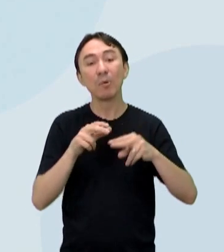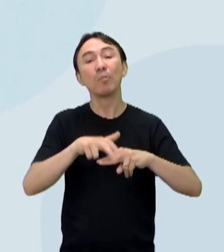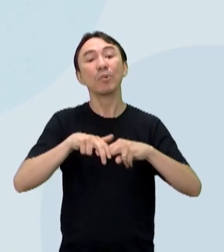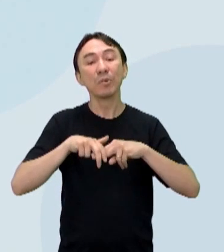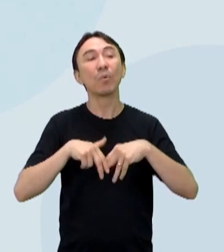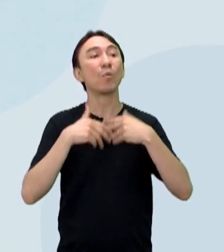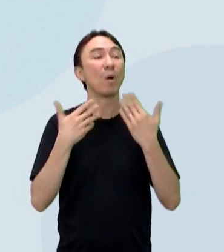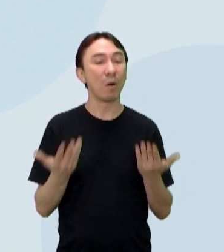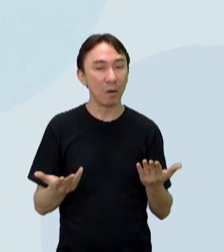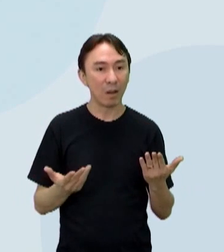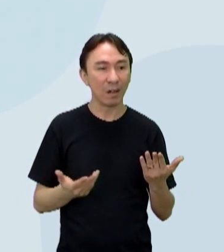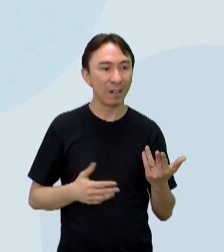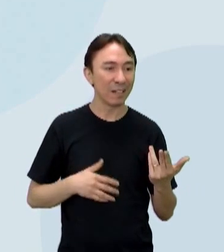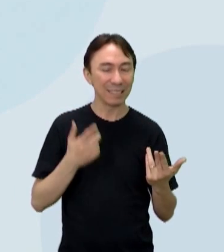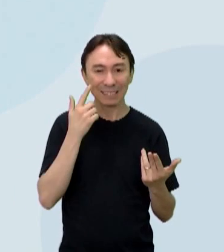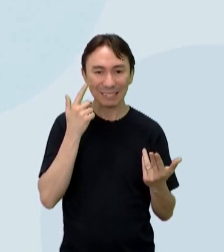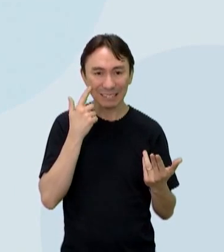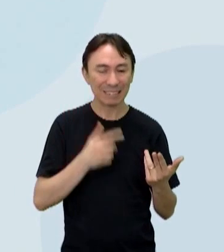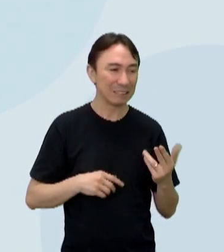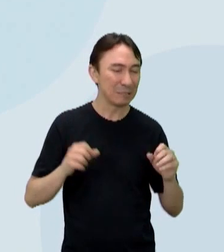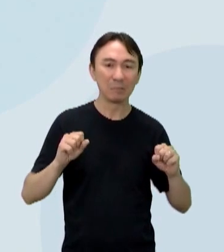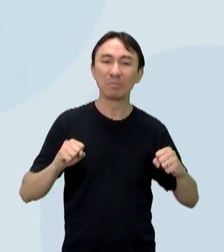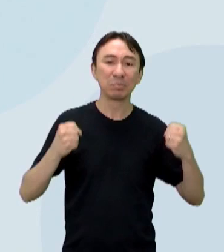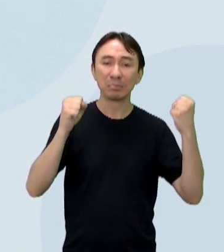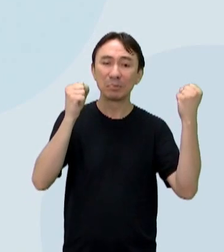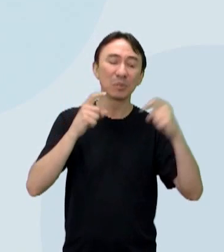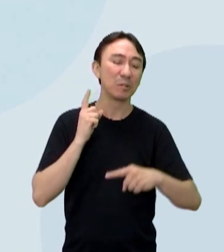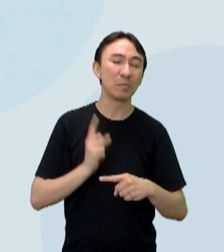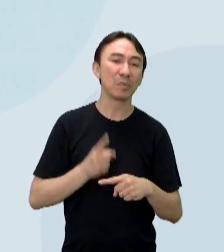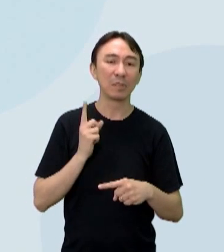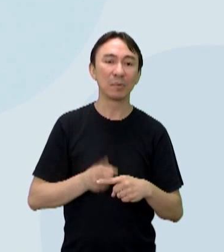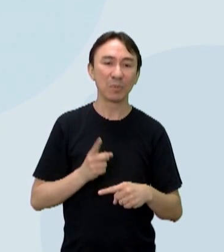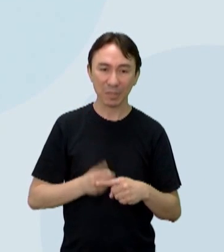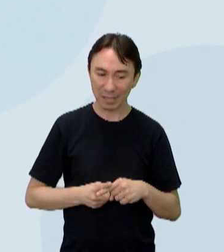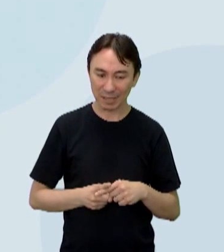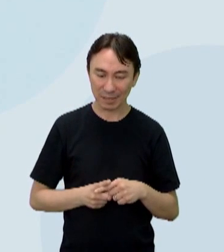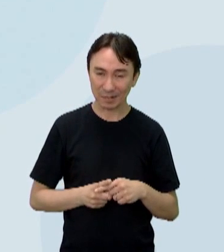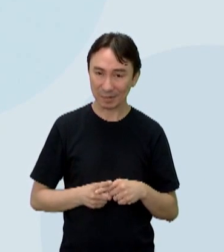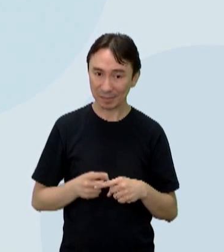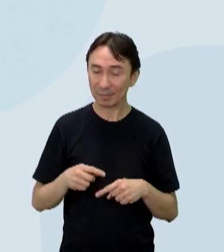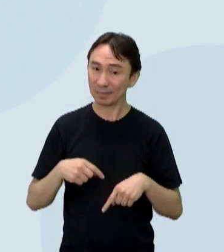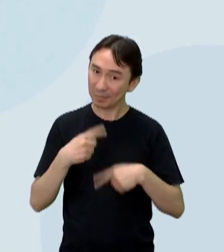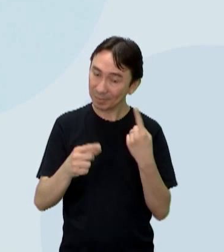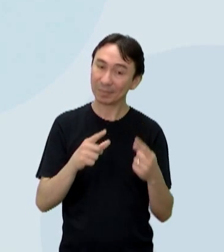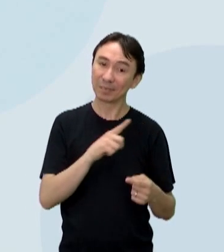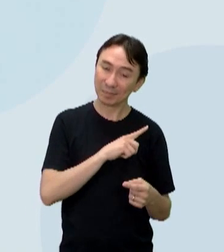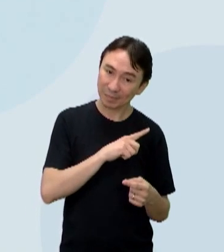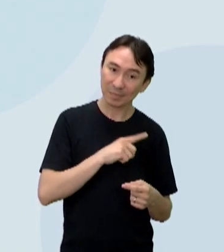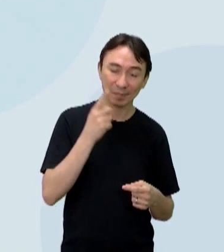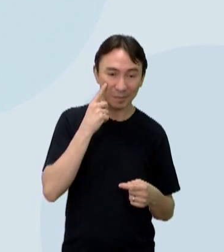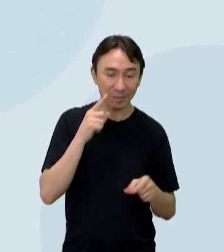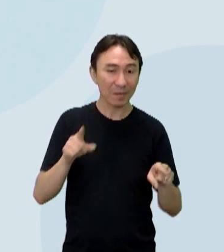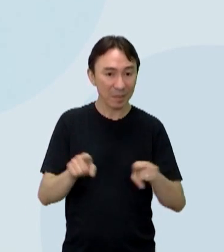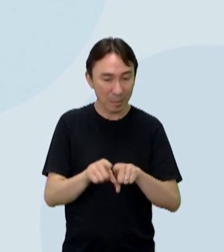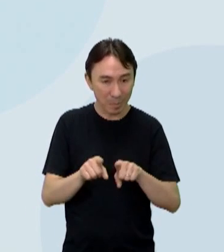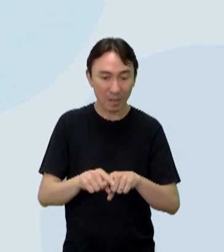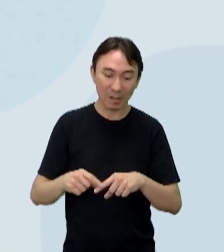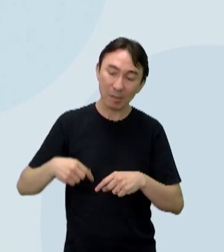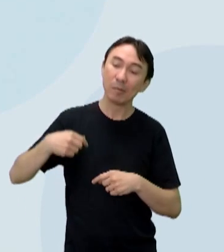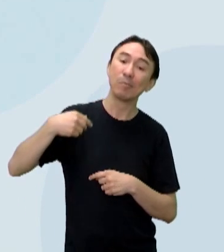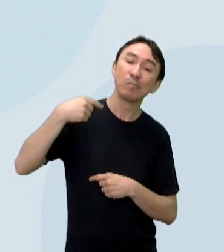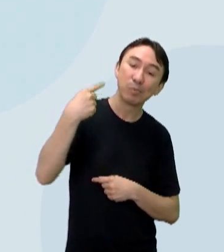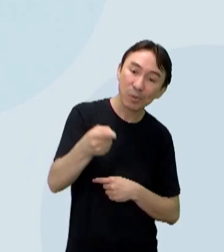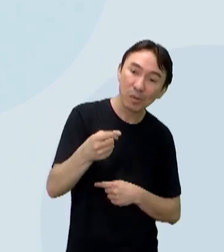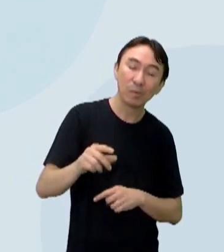motivo? Por que causa eles se rebelaram? E a consequência disso também.